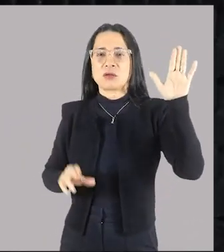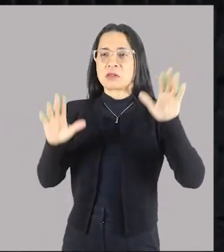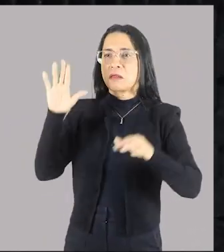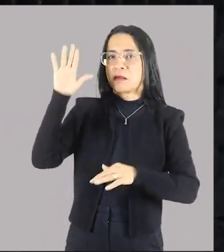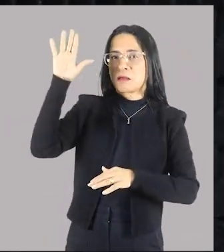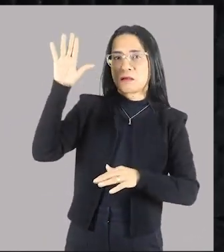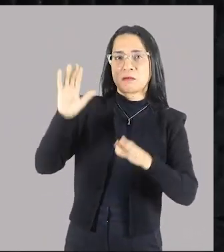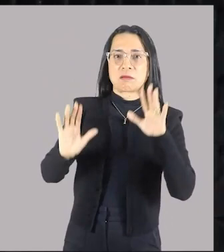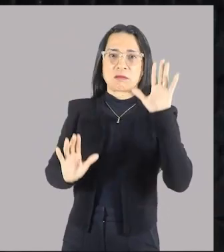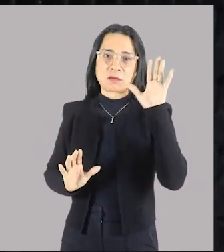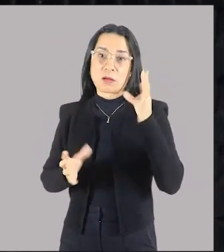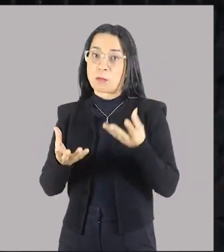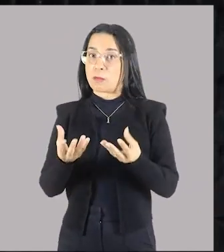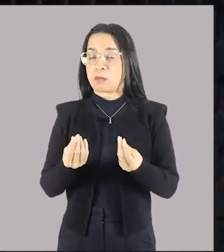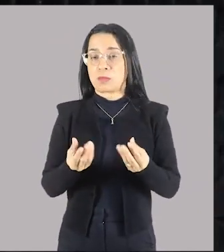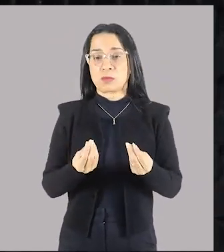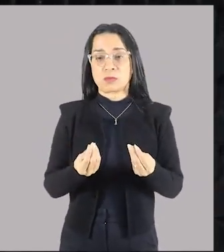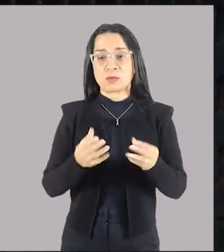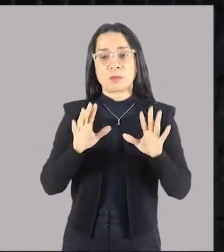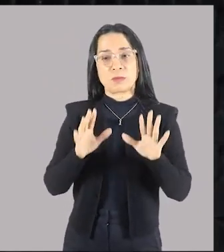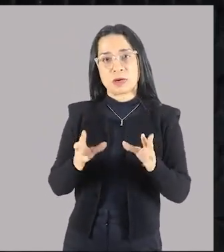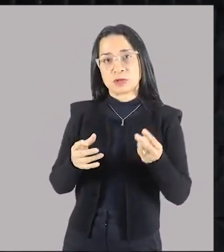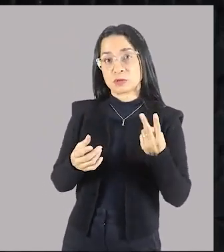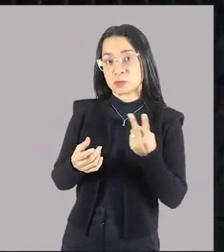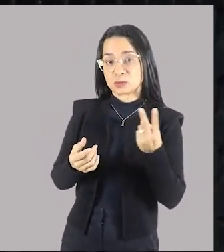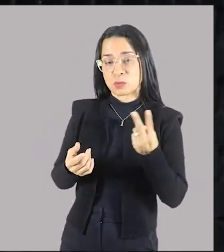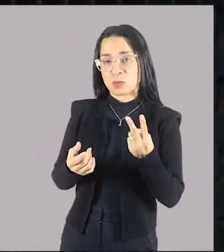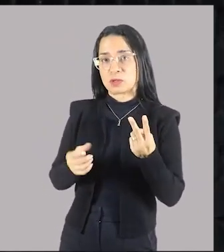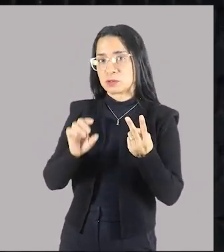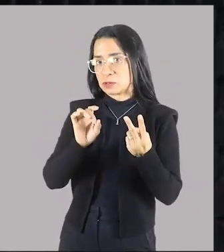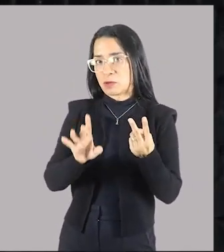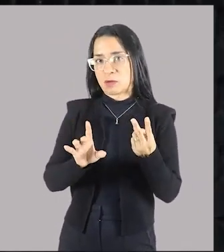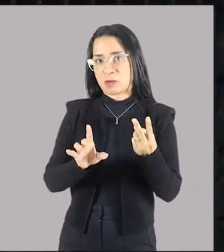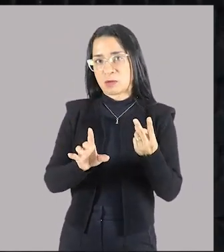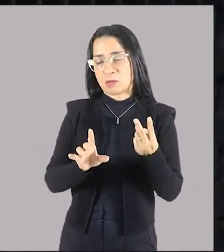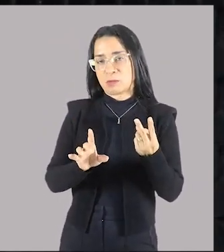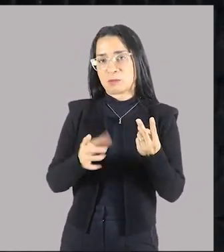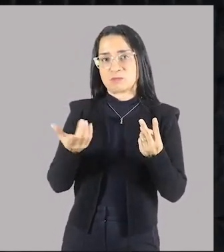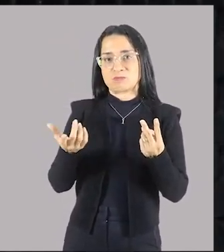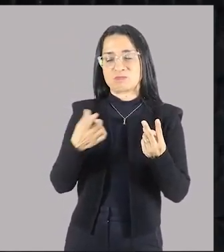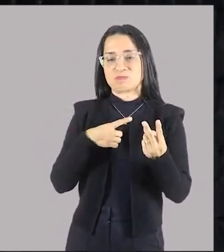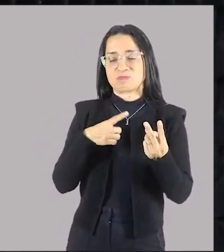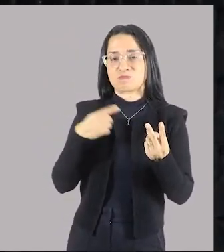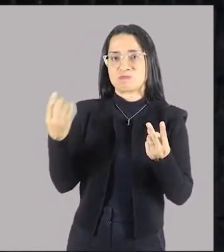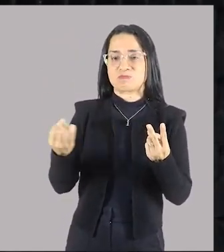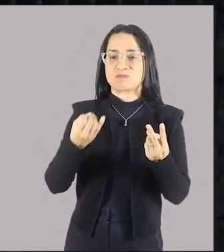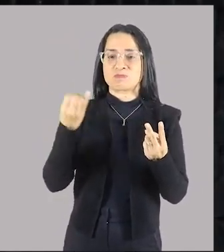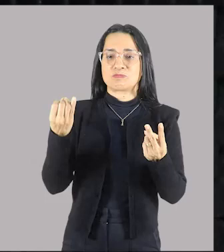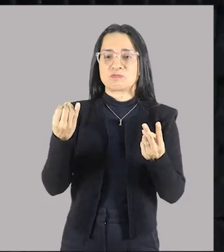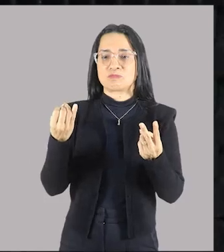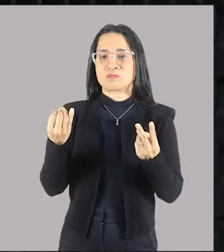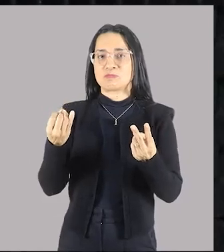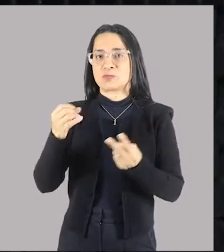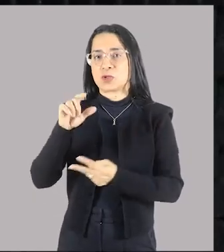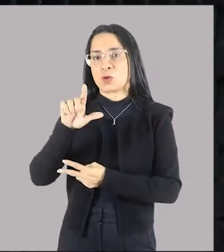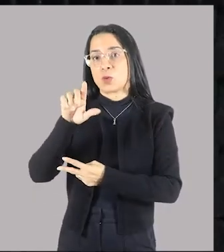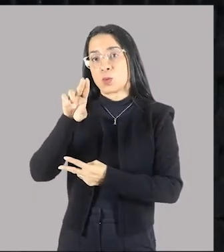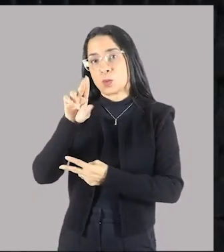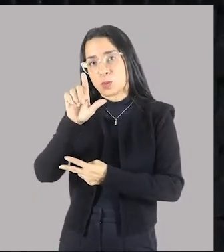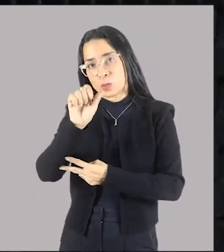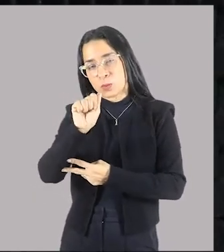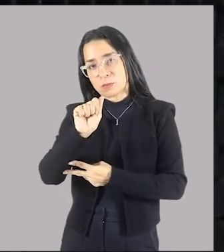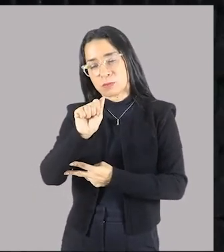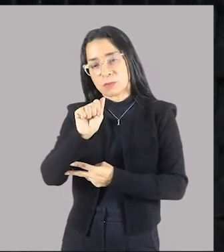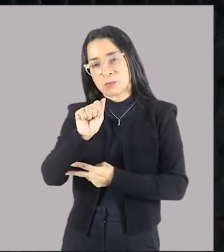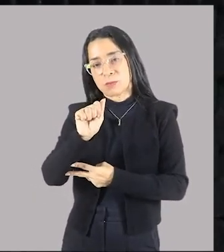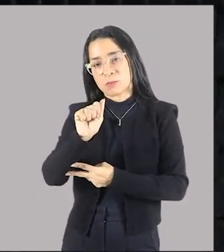porém, 2 deles vão se destacar. O Luiz Inácio Lula da Silva e Fernando